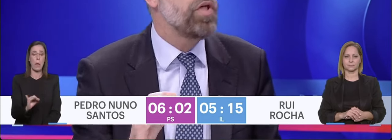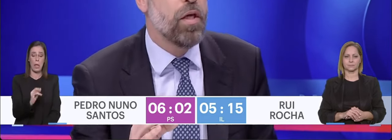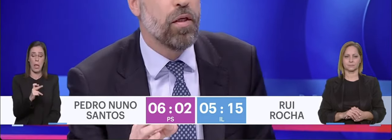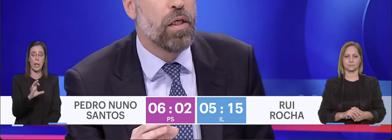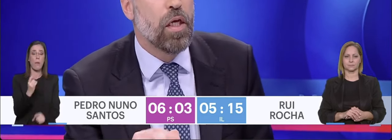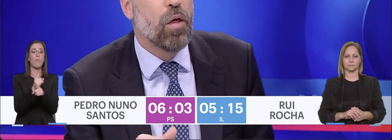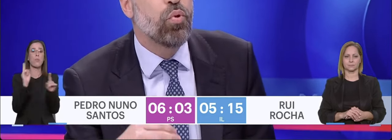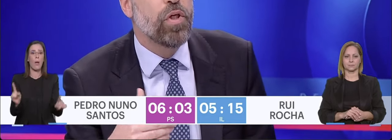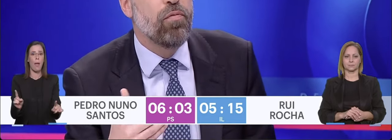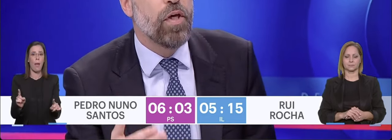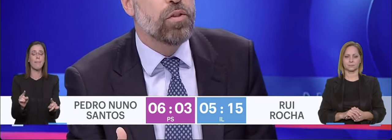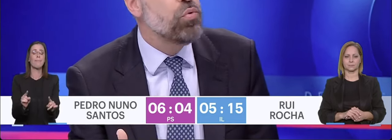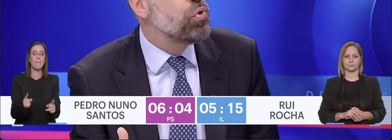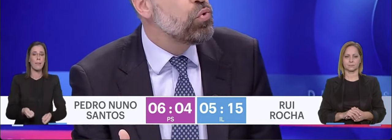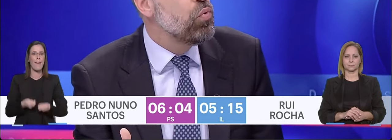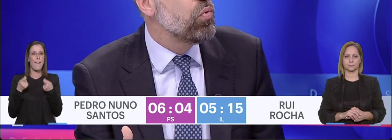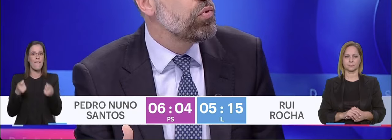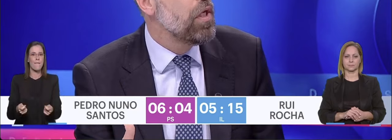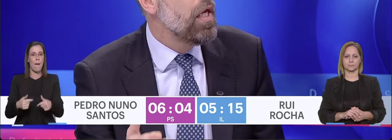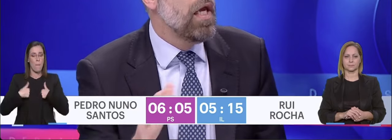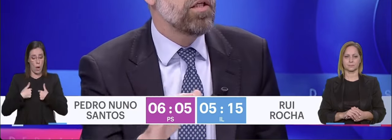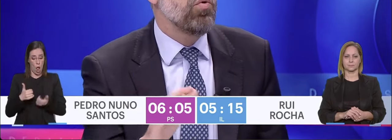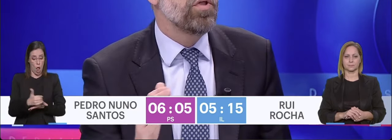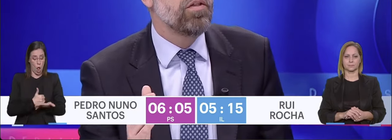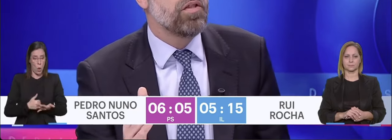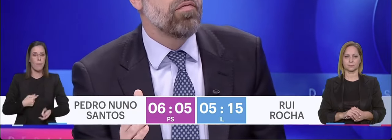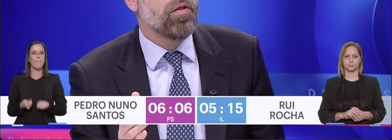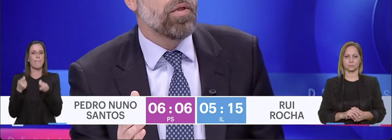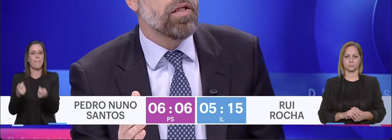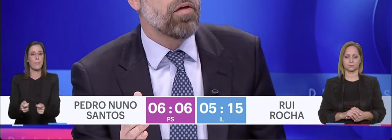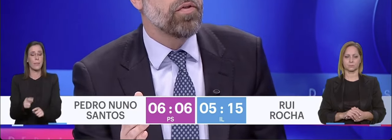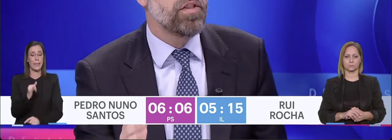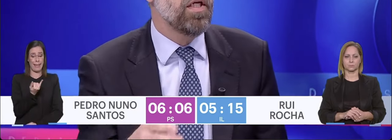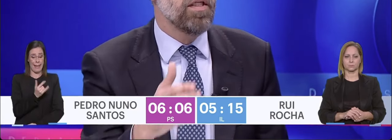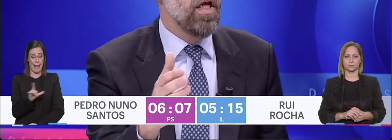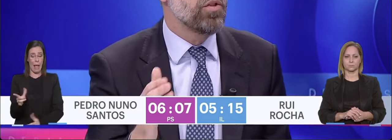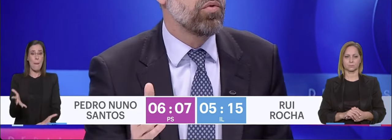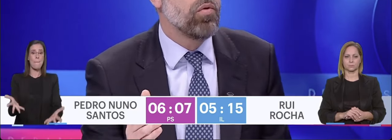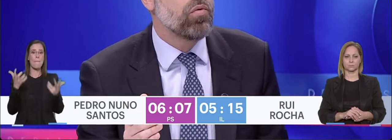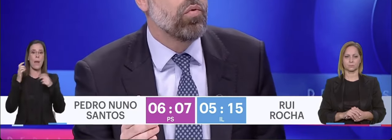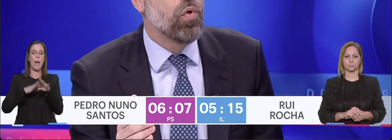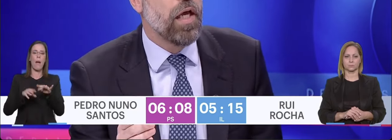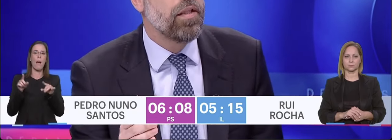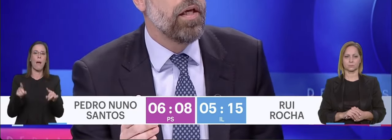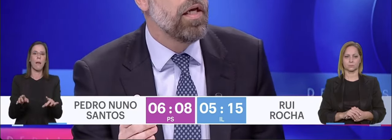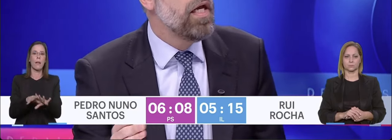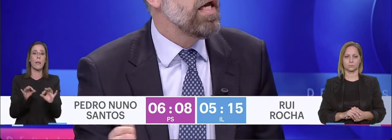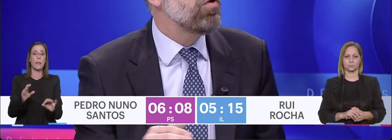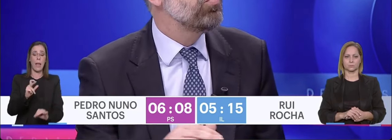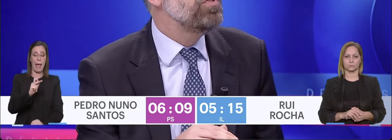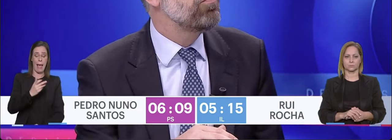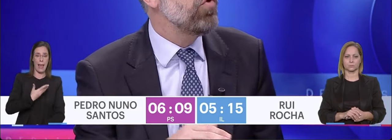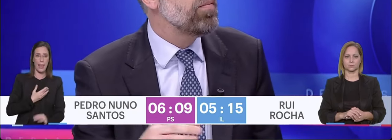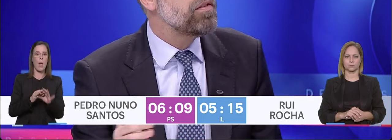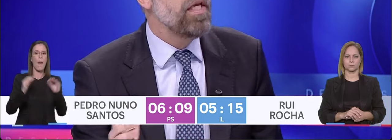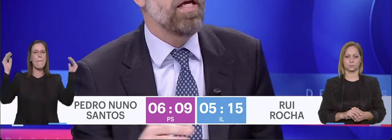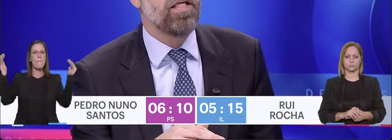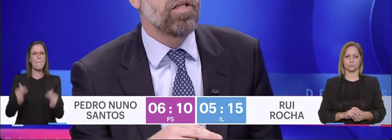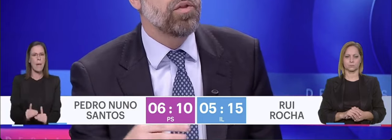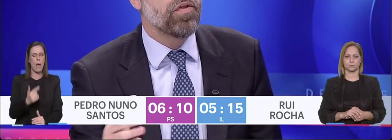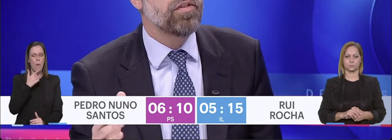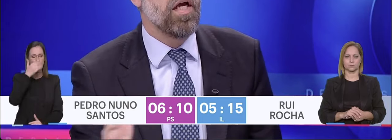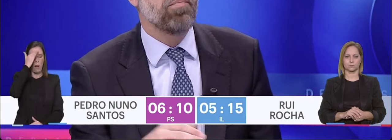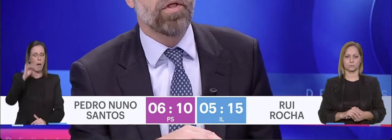irc porquê Porque investem os seus lucros aquilo que a iniciativa Liberal quer fazer aliás com como AD é reduzir de forma